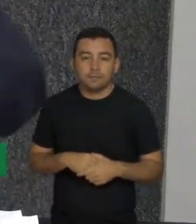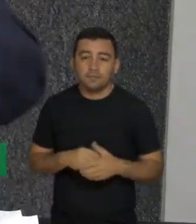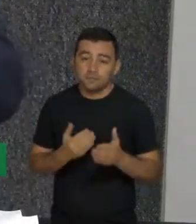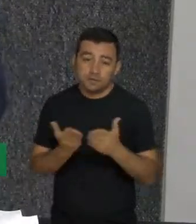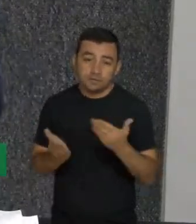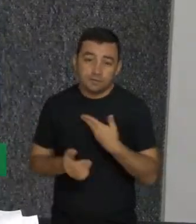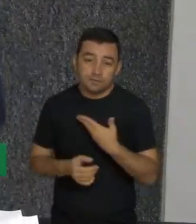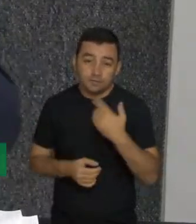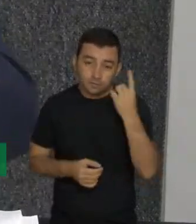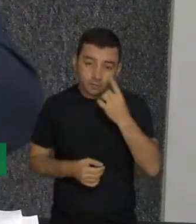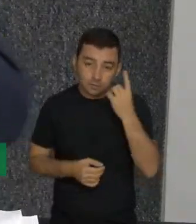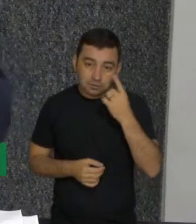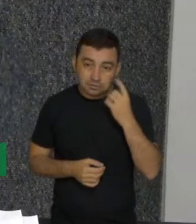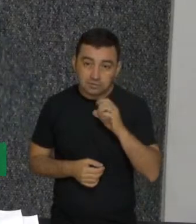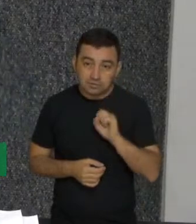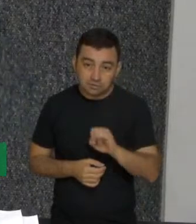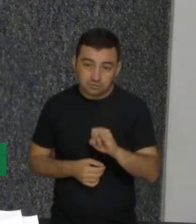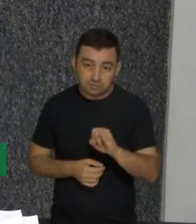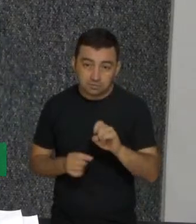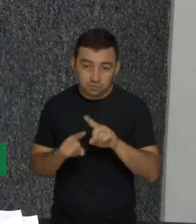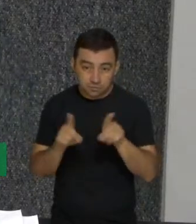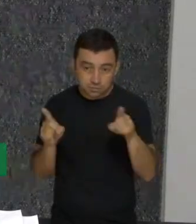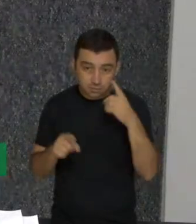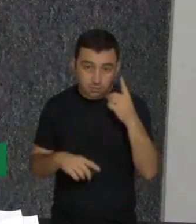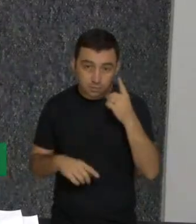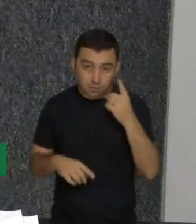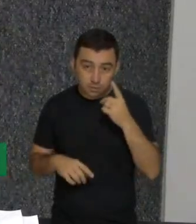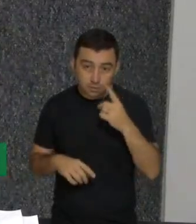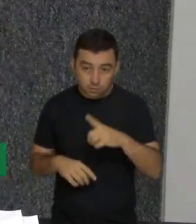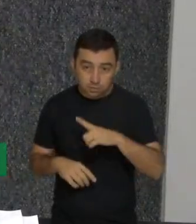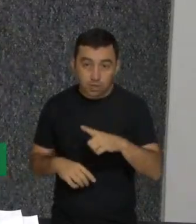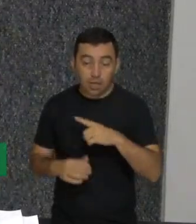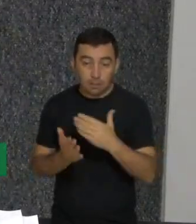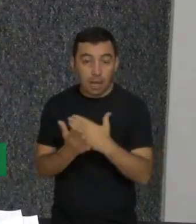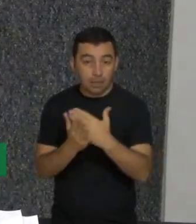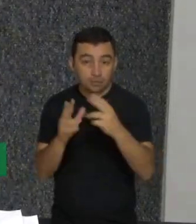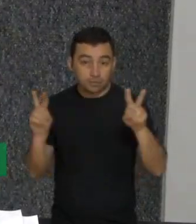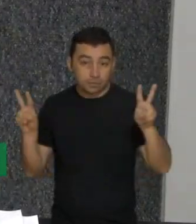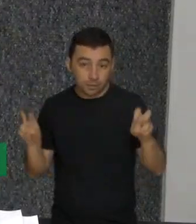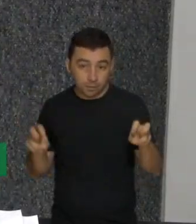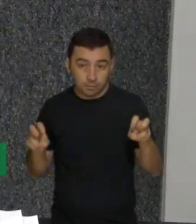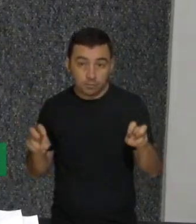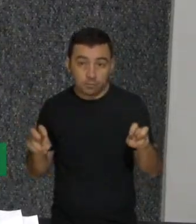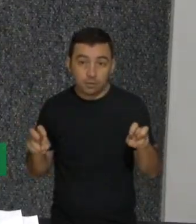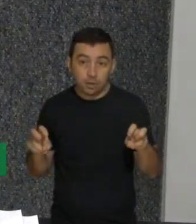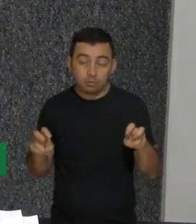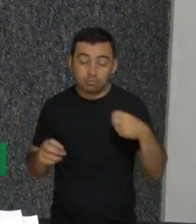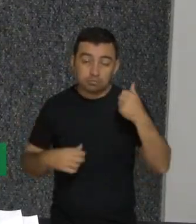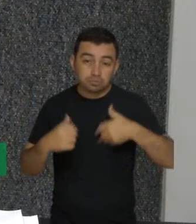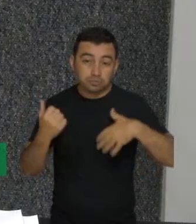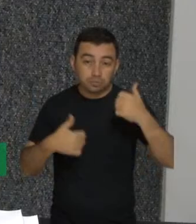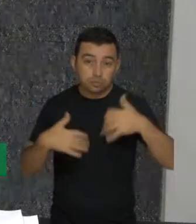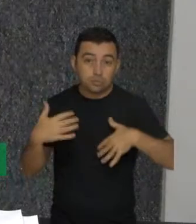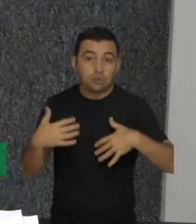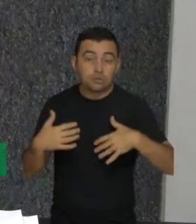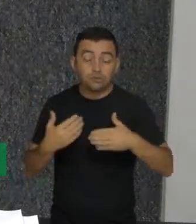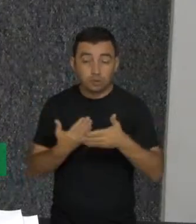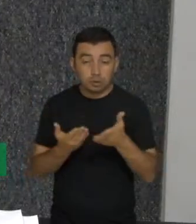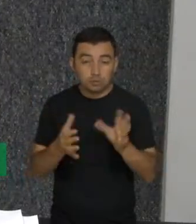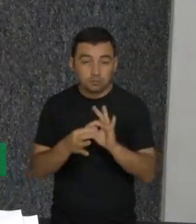deputados se se os deputados tiverem algum assunto para para comentar que se